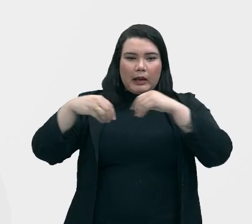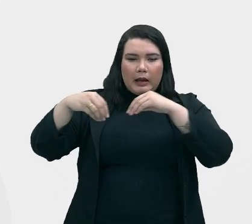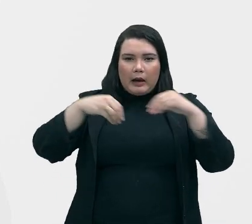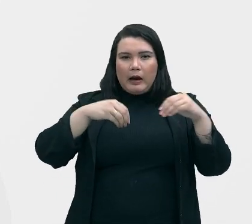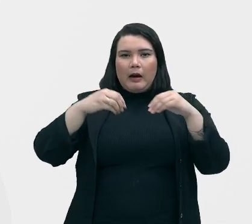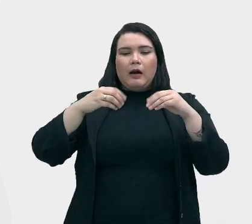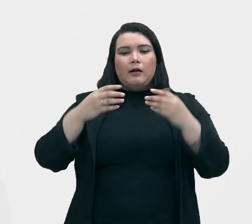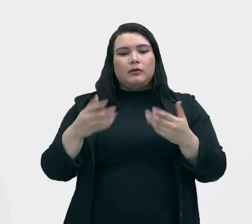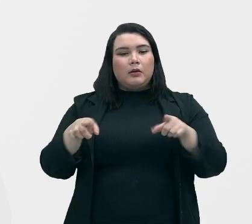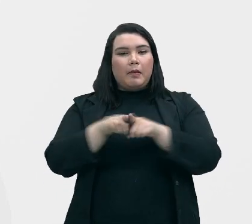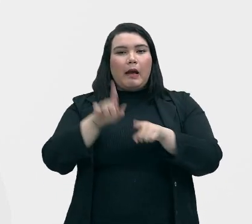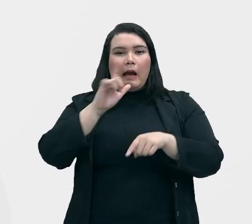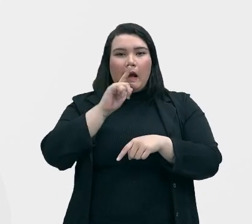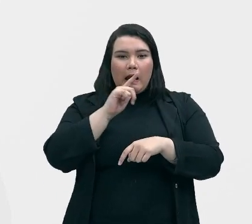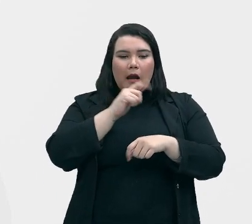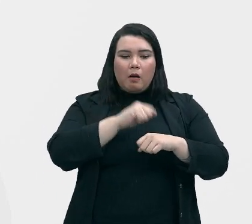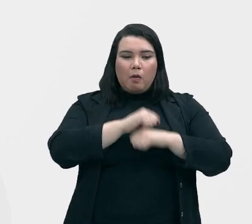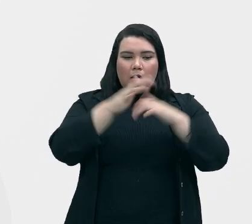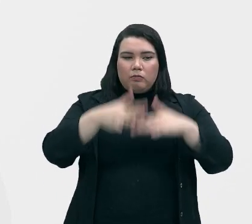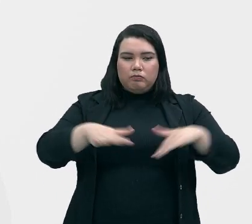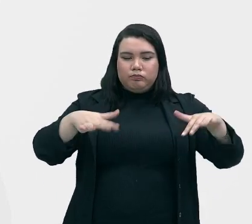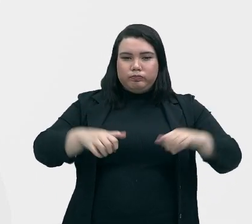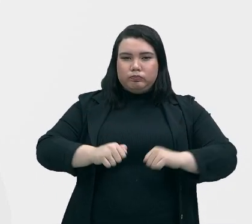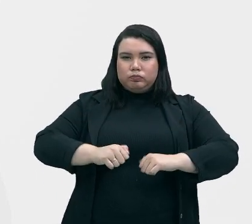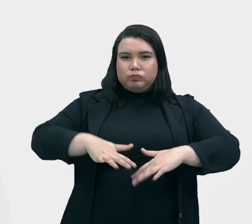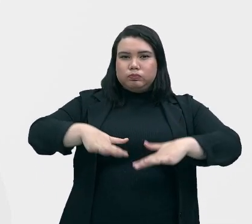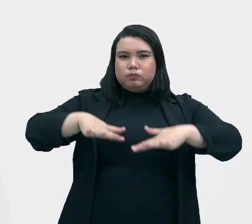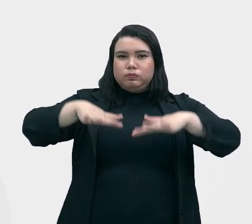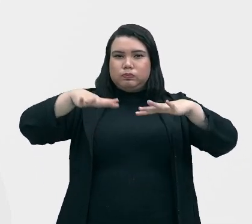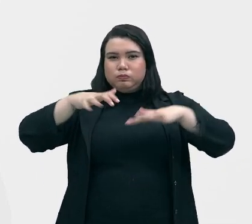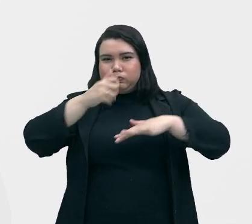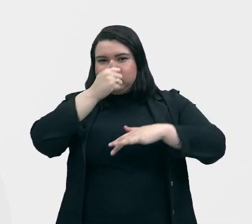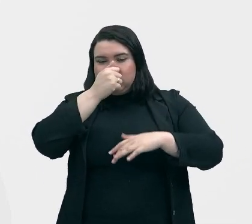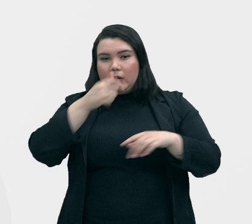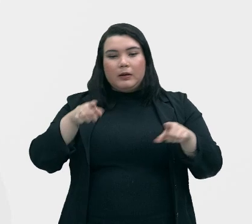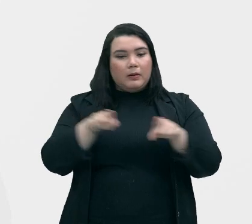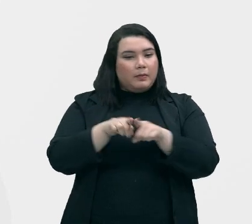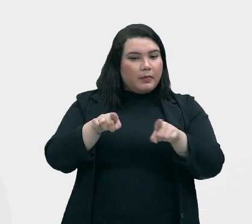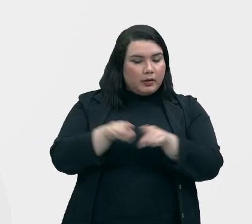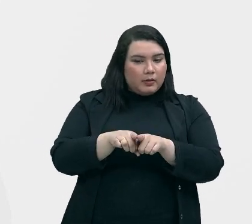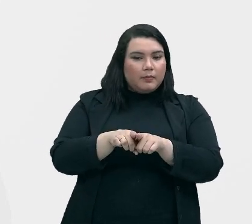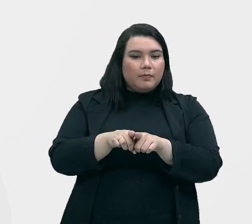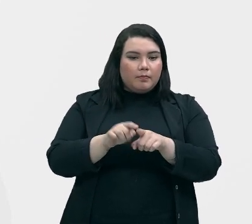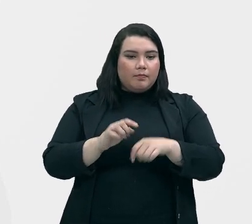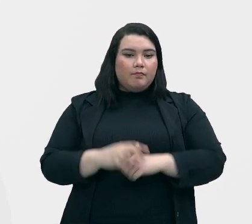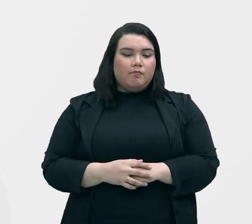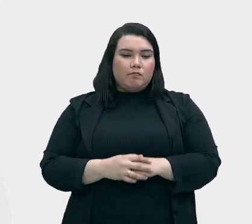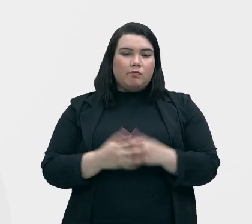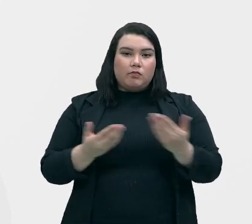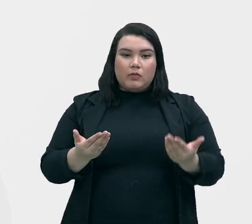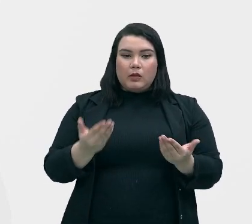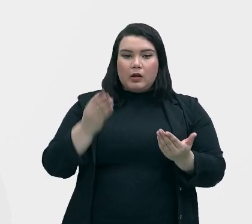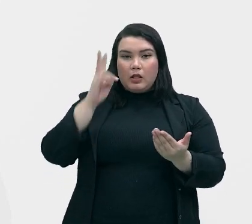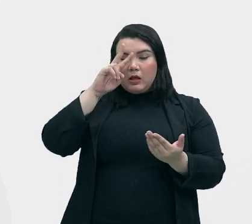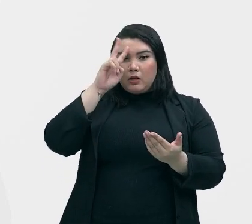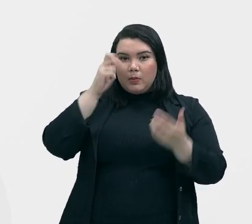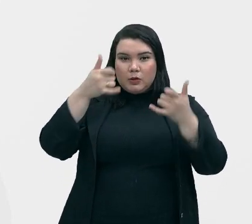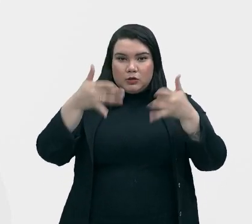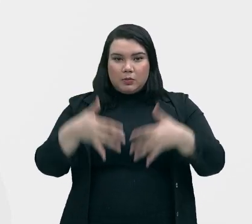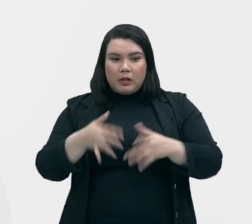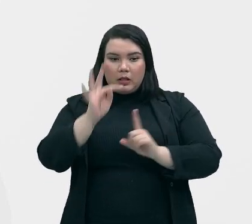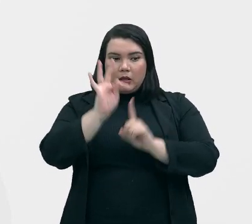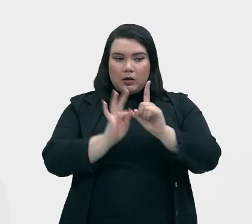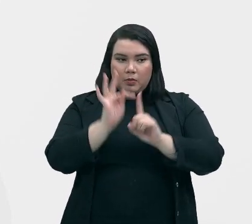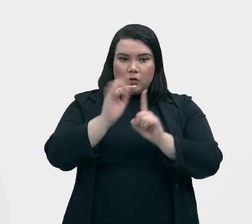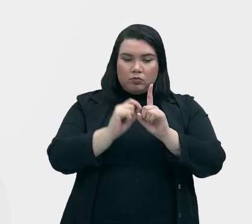terra, inundações, né? São muito frequentes também. Lembre-se que quando a gente fala em aumento de temperatura, há